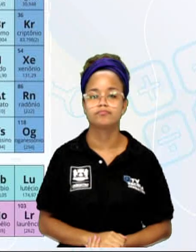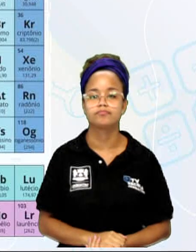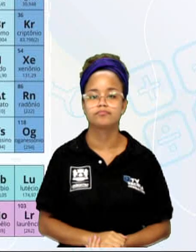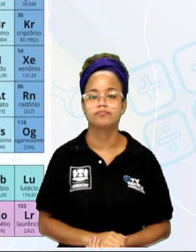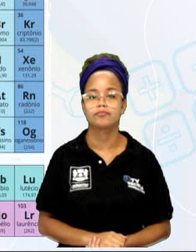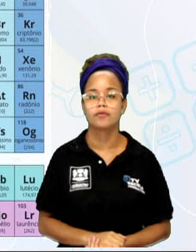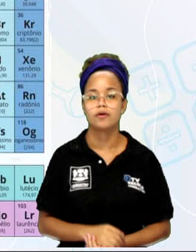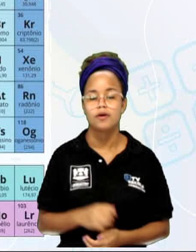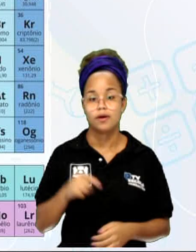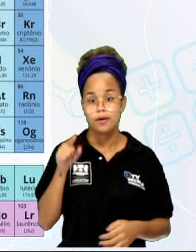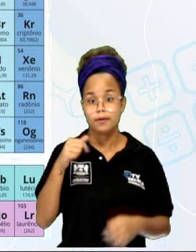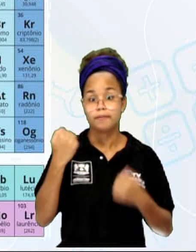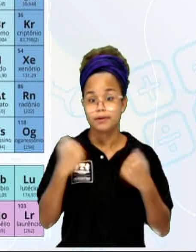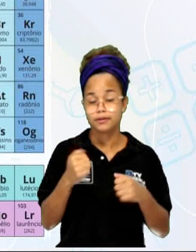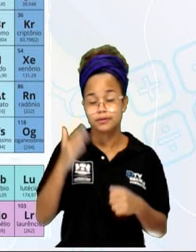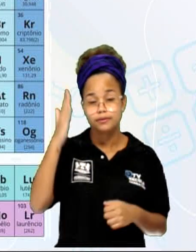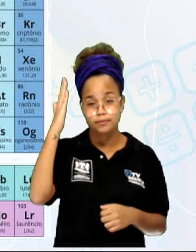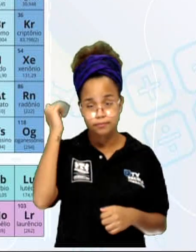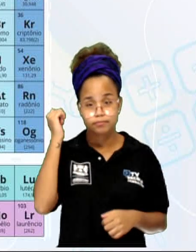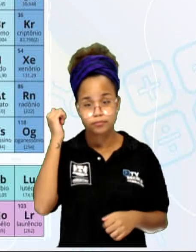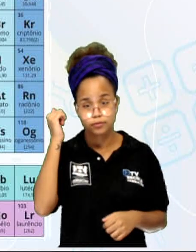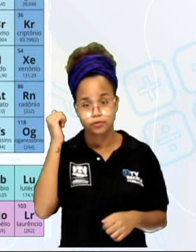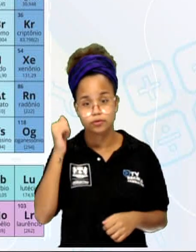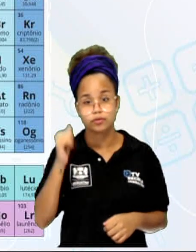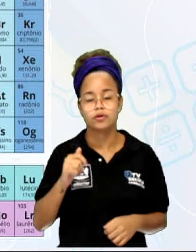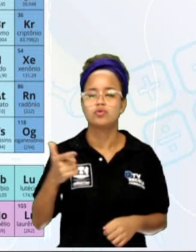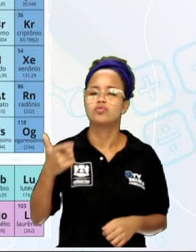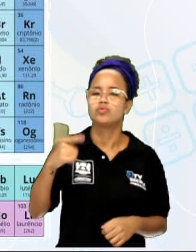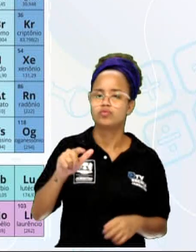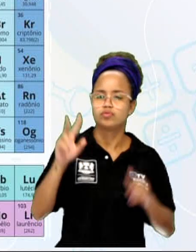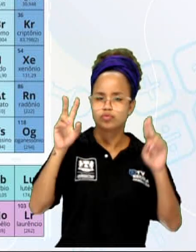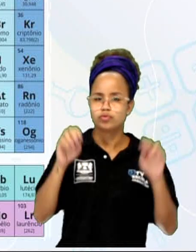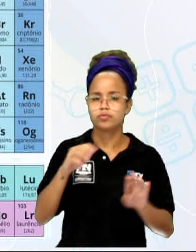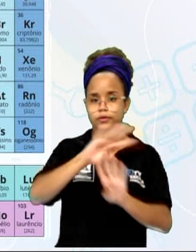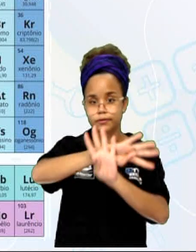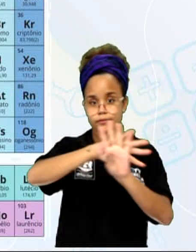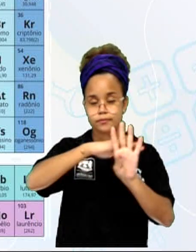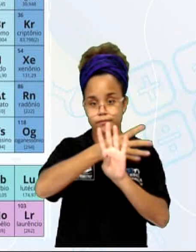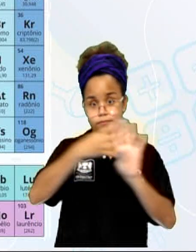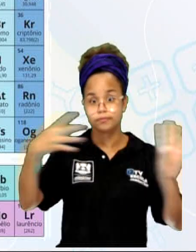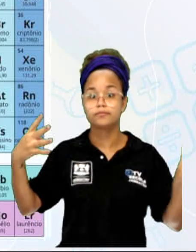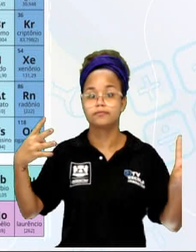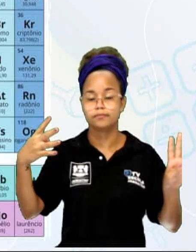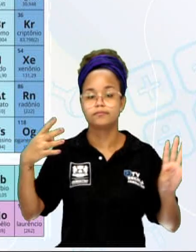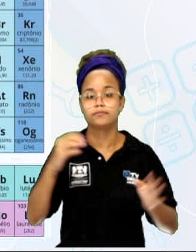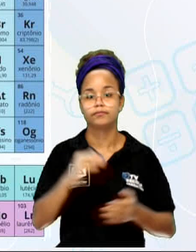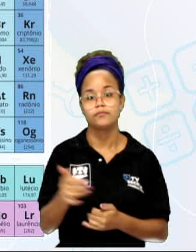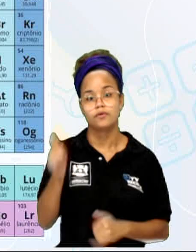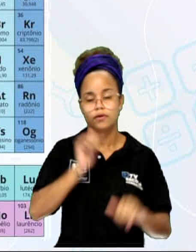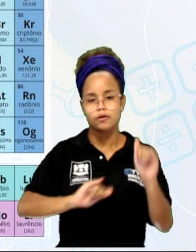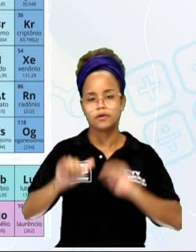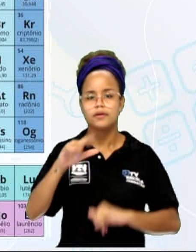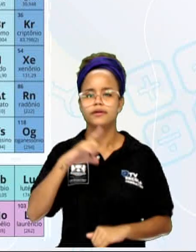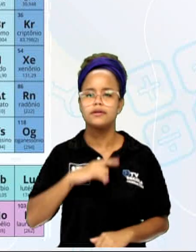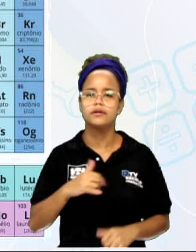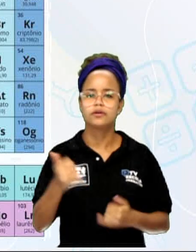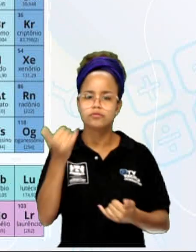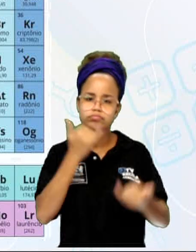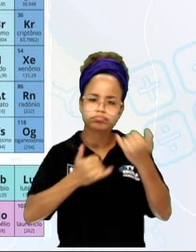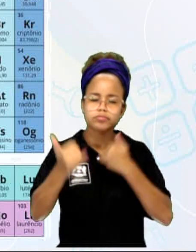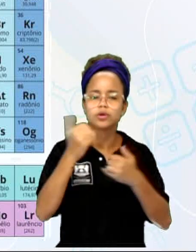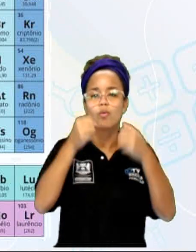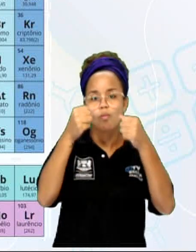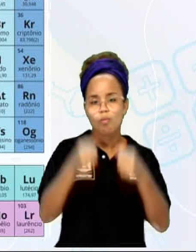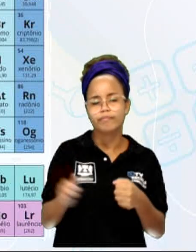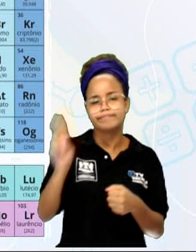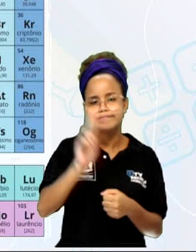Para isso, a gente precisa saber, de novo, sobre a tabela periódica. Ela contém umas informações que a gente pode